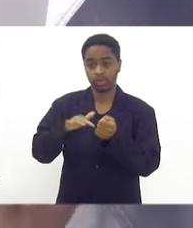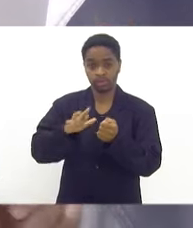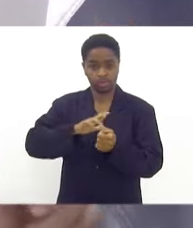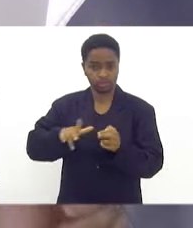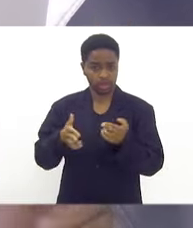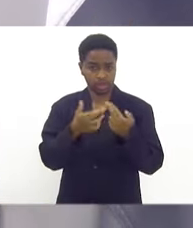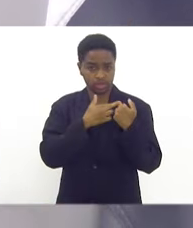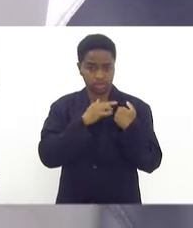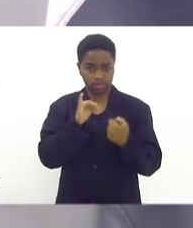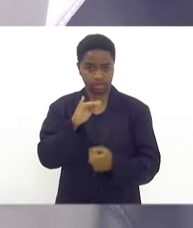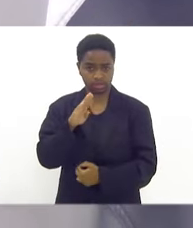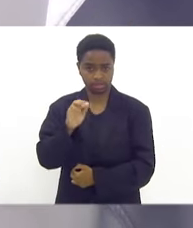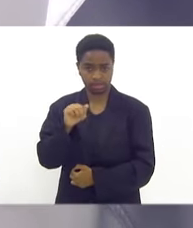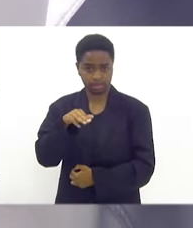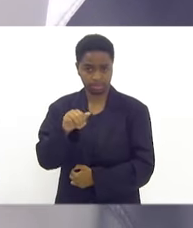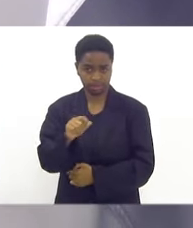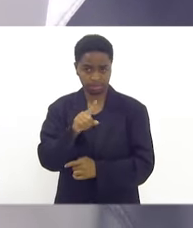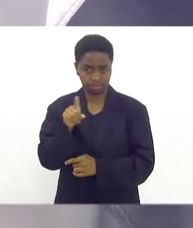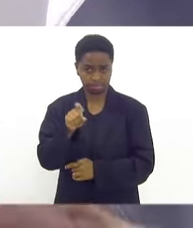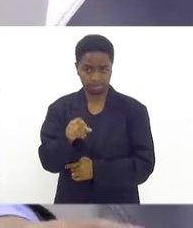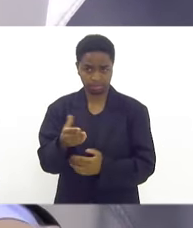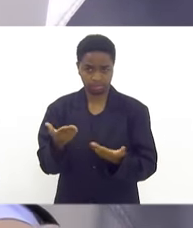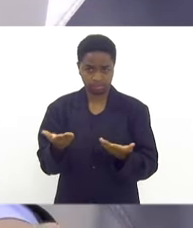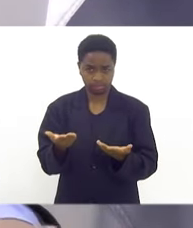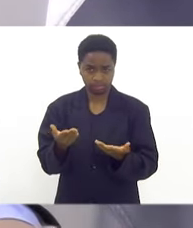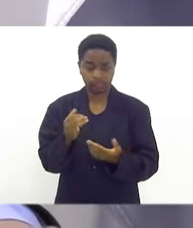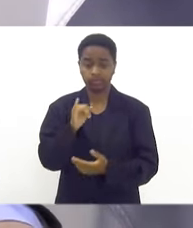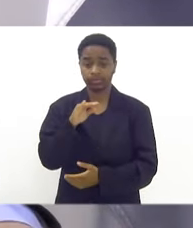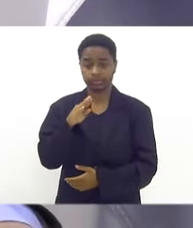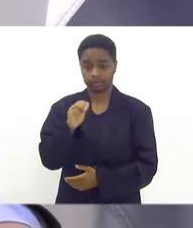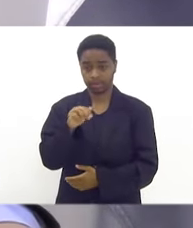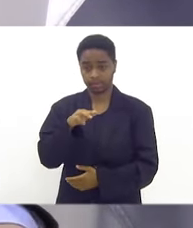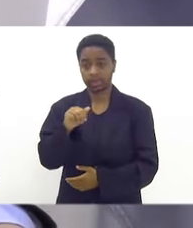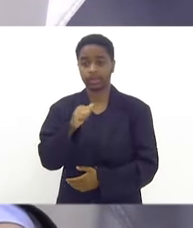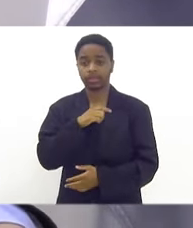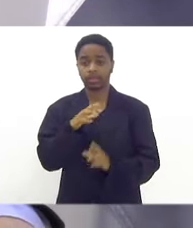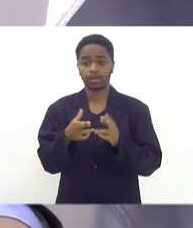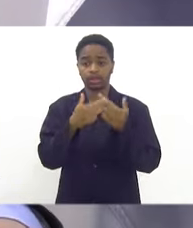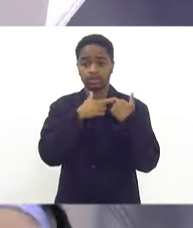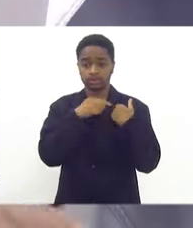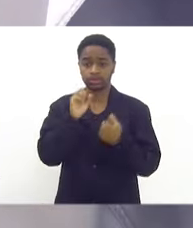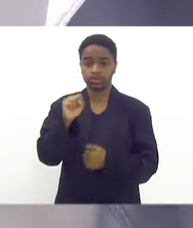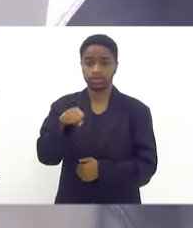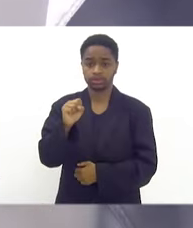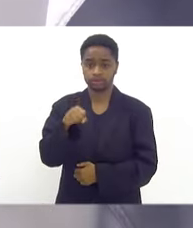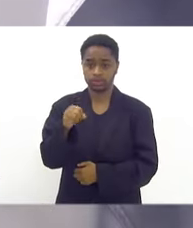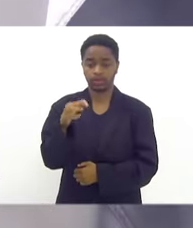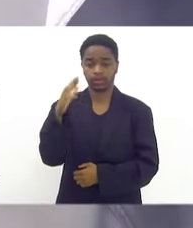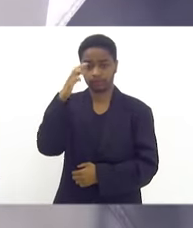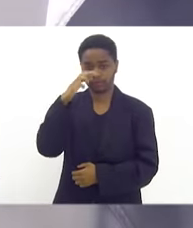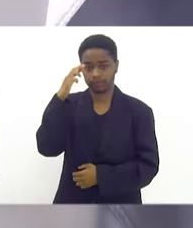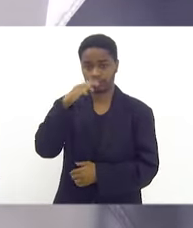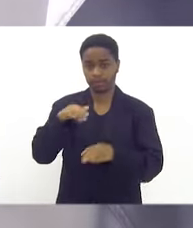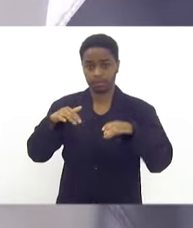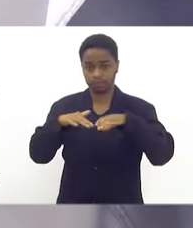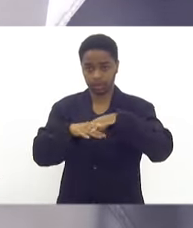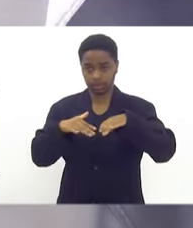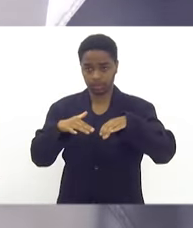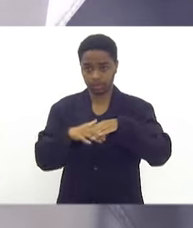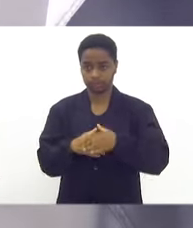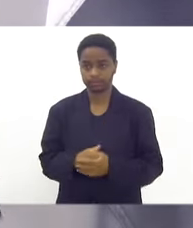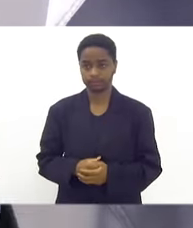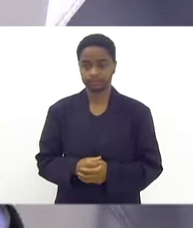para enfatizar a pergunta que o Ibama Tem sim a responsabilidade pela fiscalização e preservação da Bahia de Guanabara sim